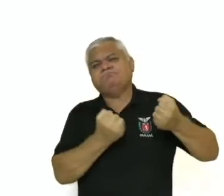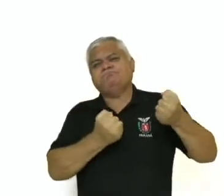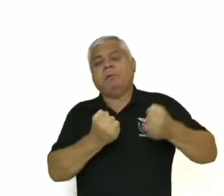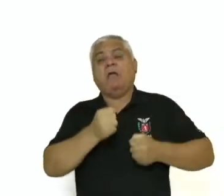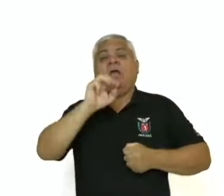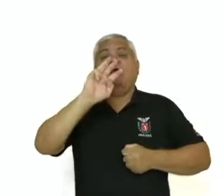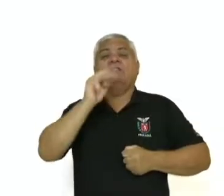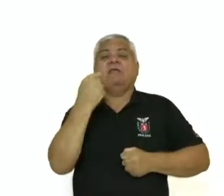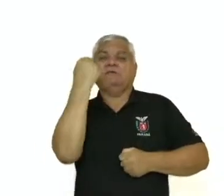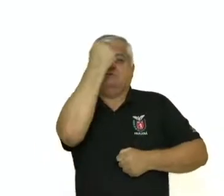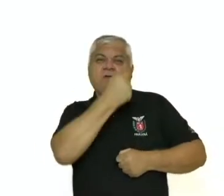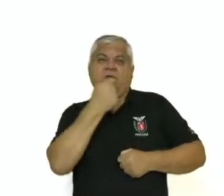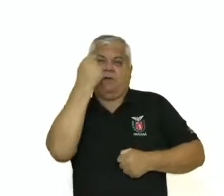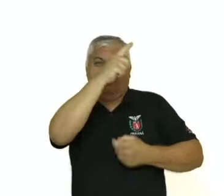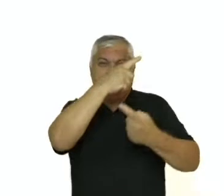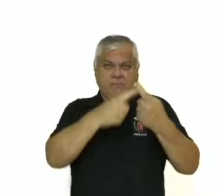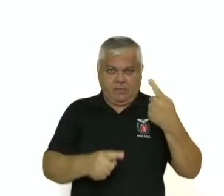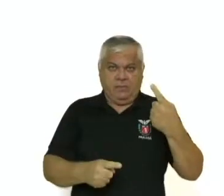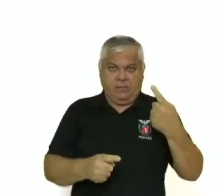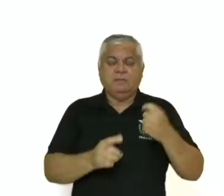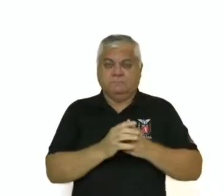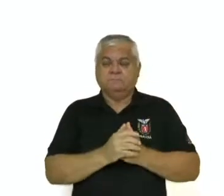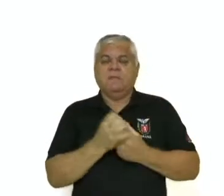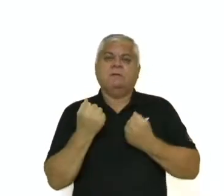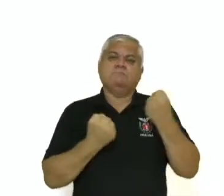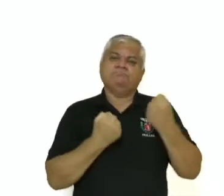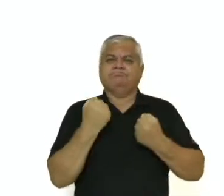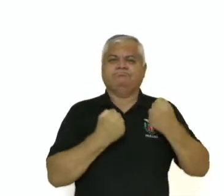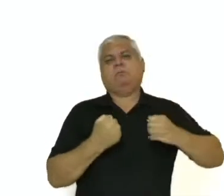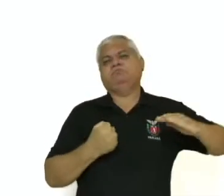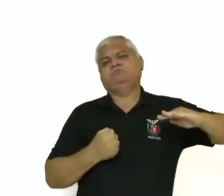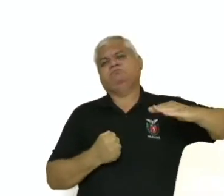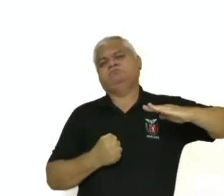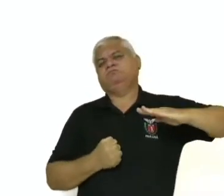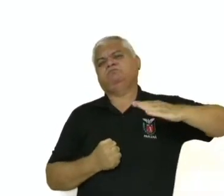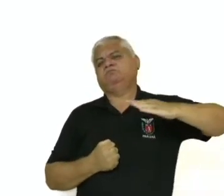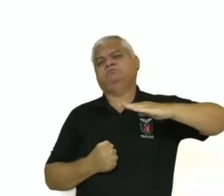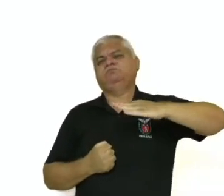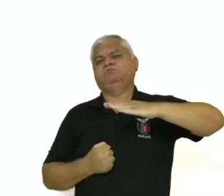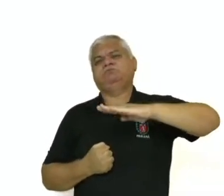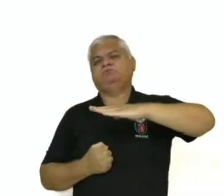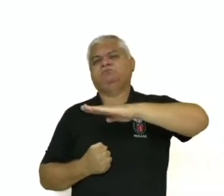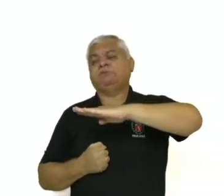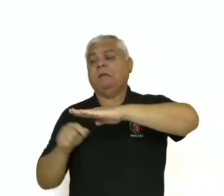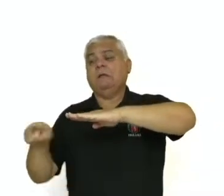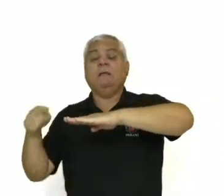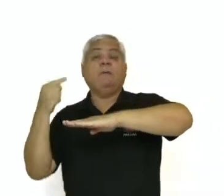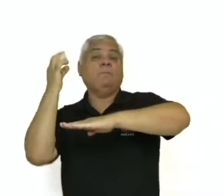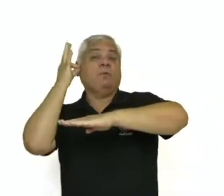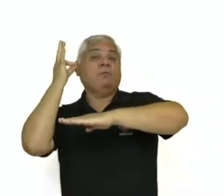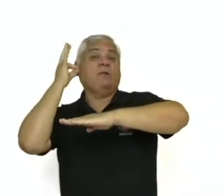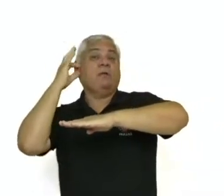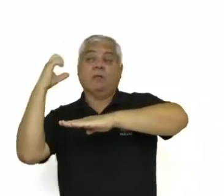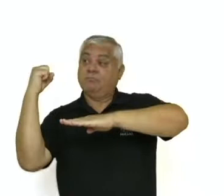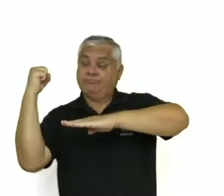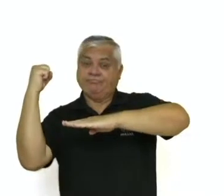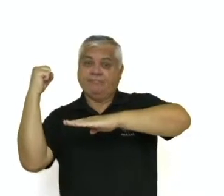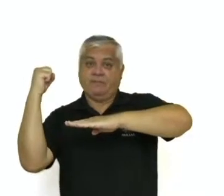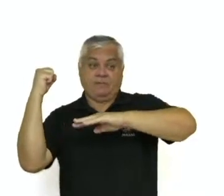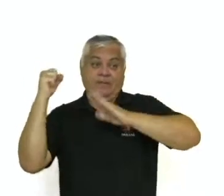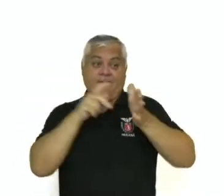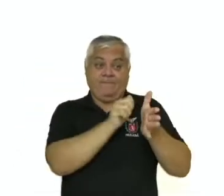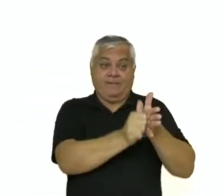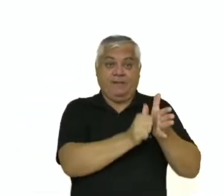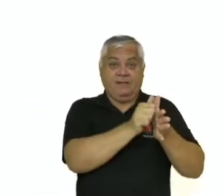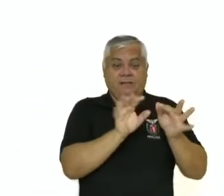deslocamento em segurança. Isso é importante, né? Estavam em segurança. Ele pergunta qual é a velocidade, qual é, em quilômetros por hora, a velocidade